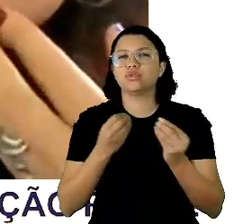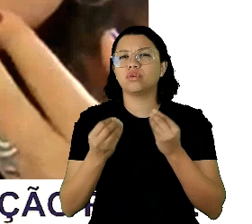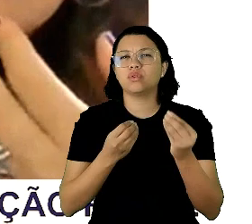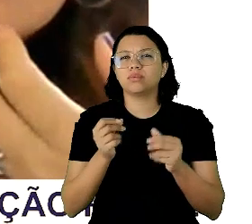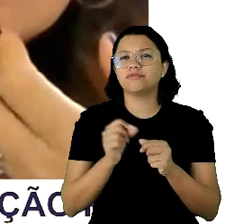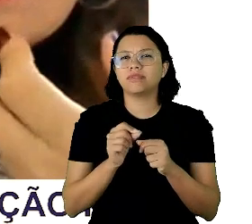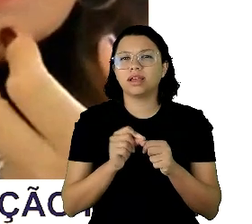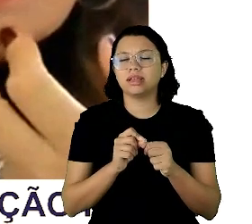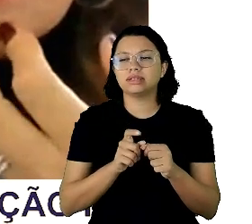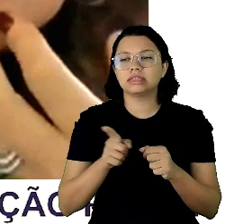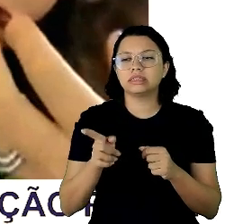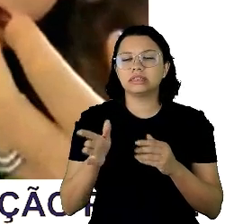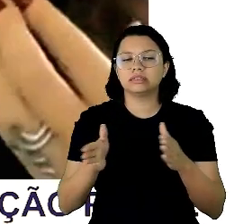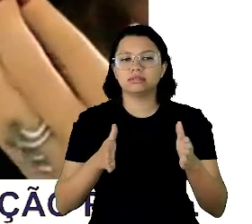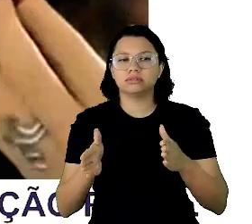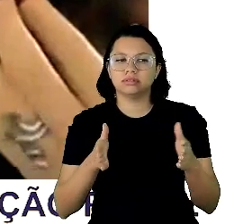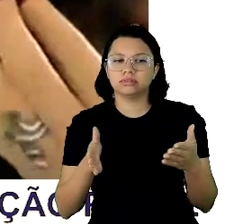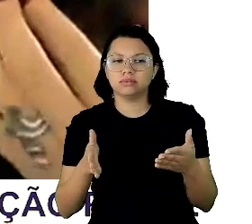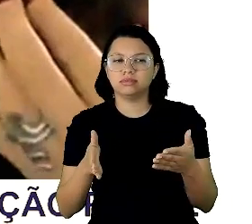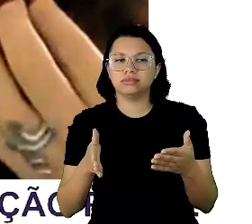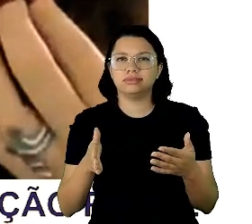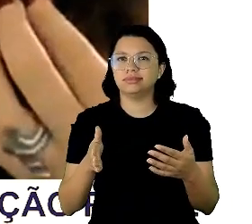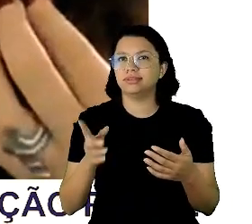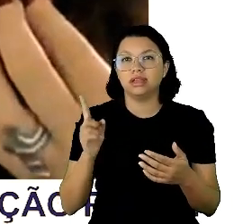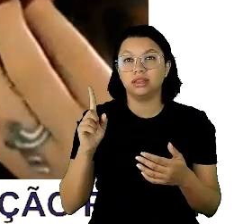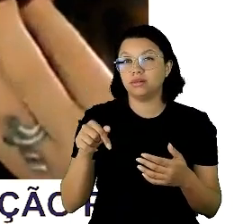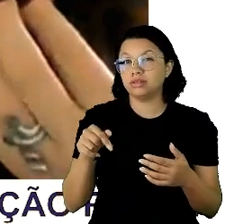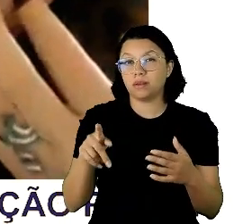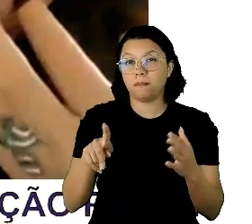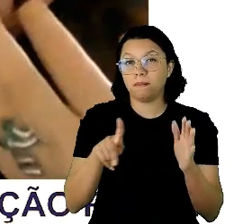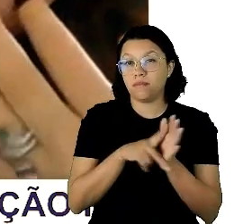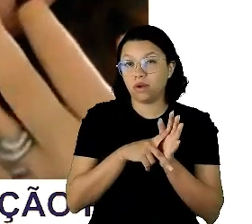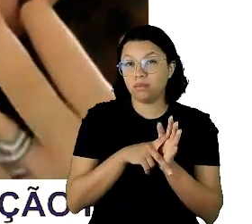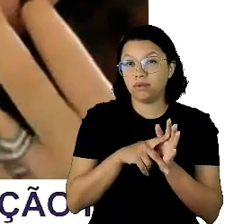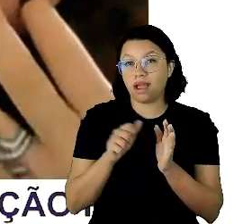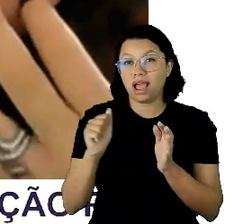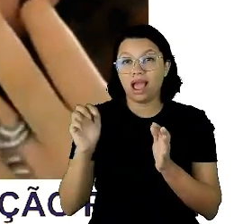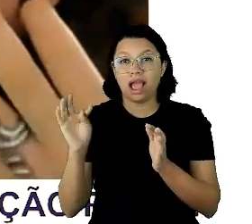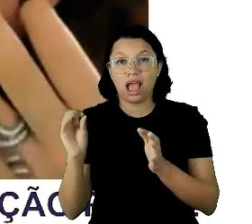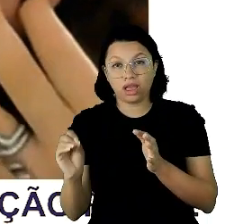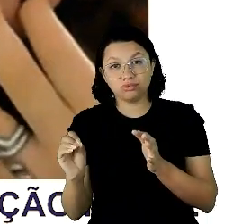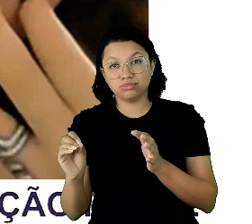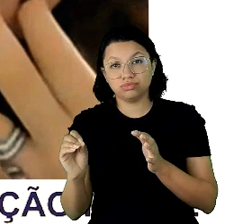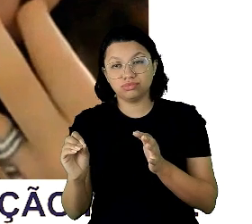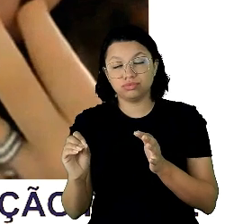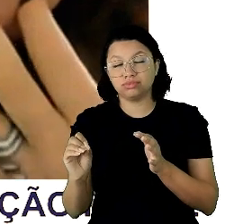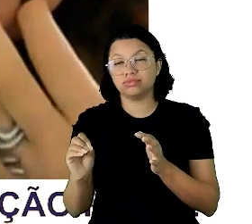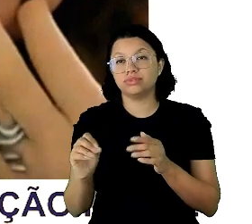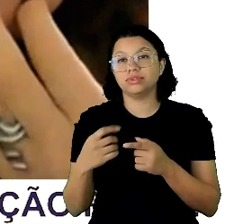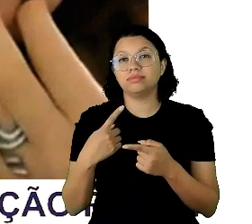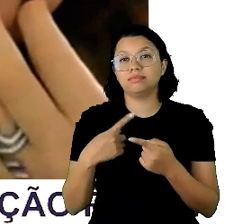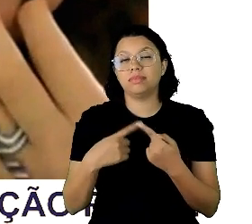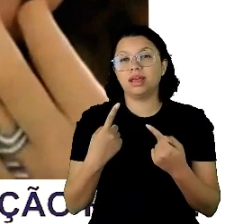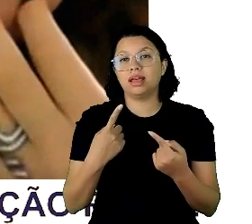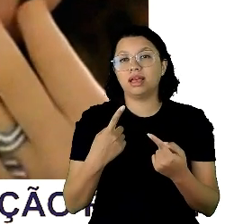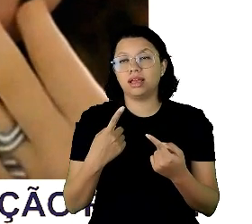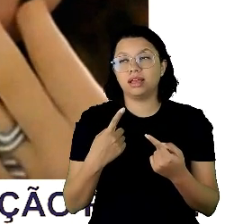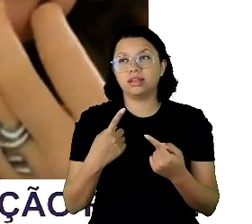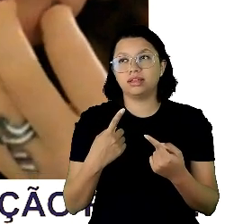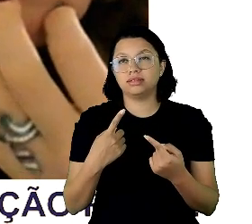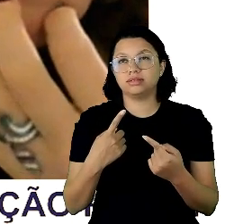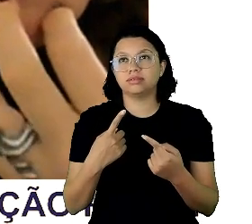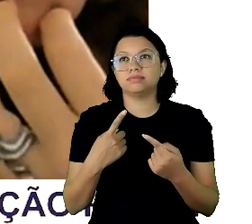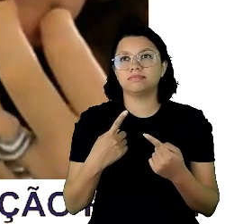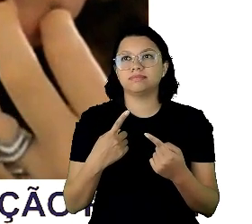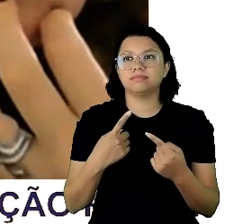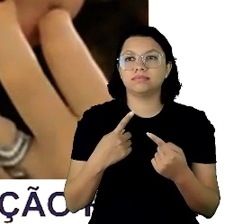aquelas situações que não são propriamente atos que possam ser caracterizados como